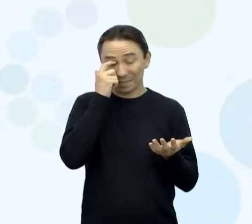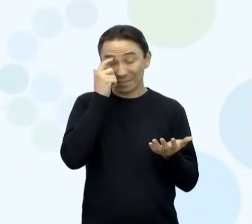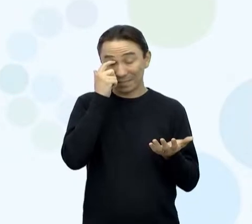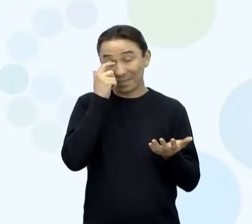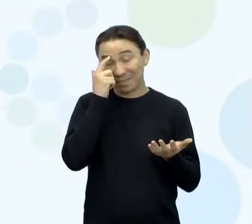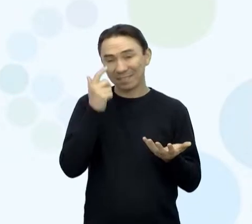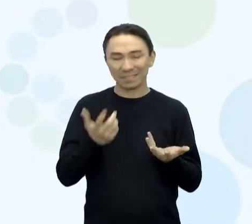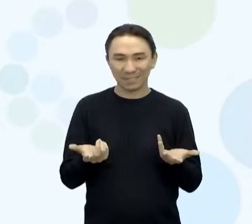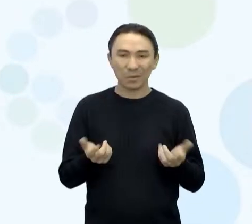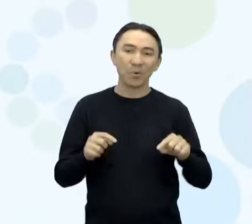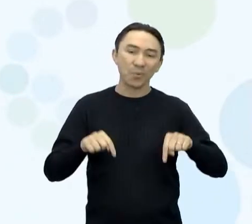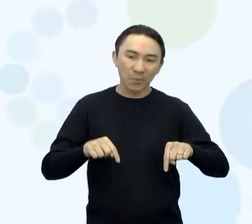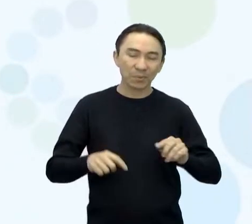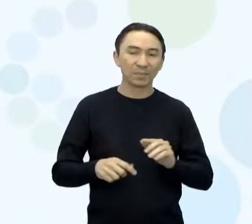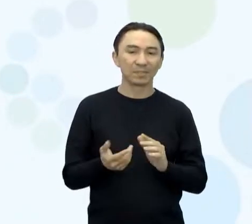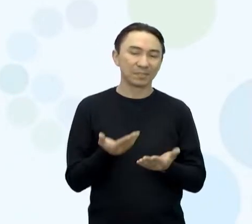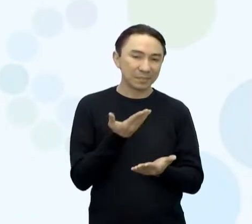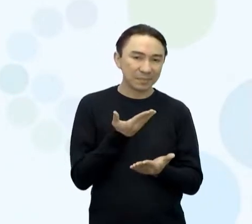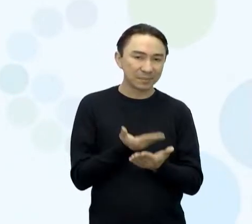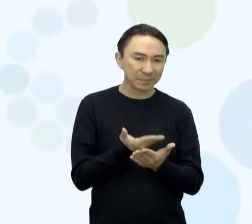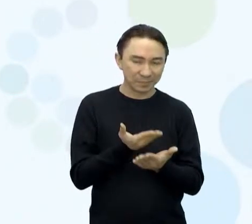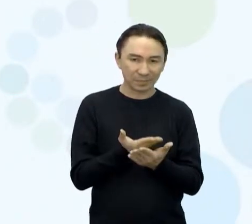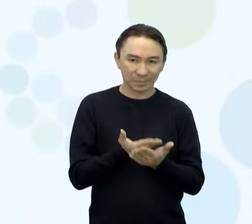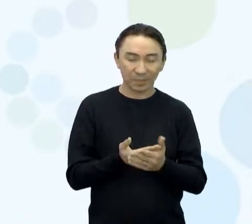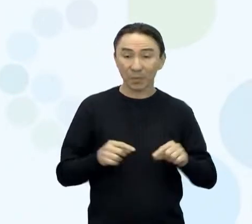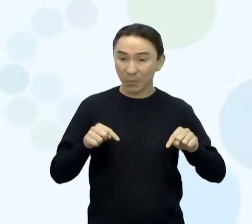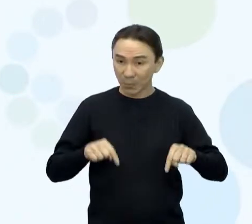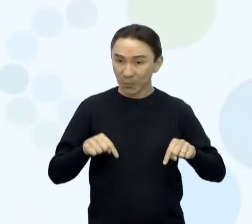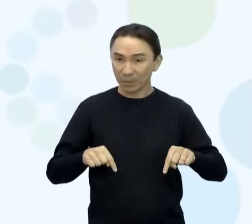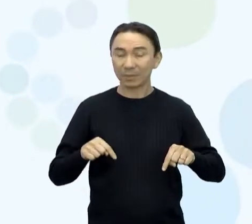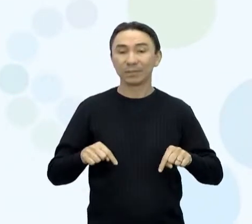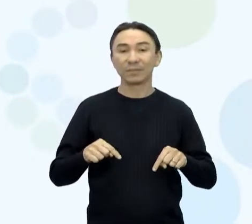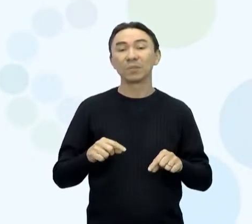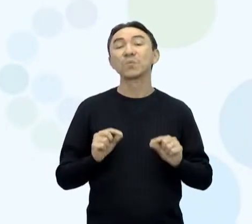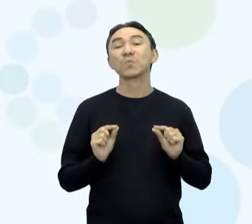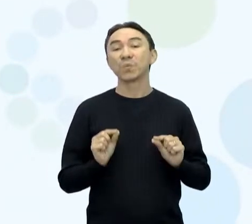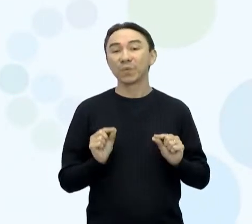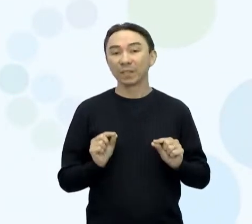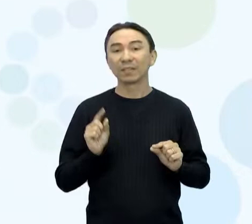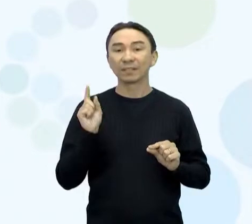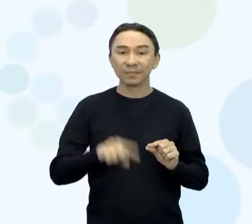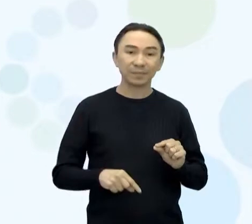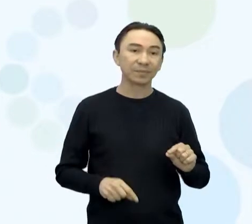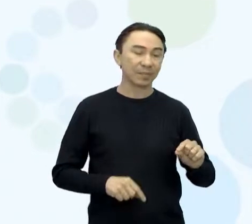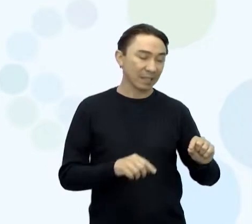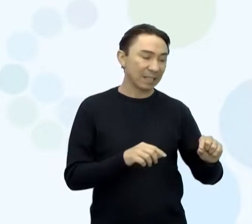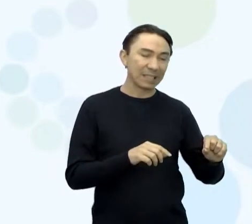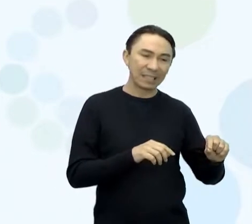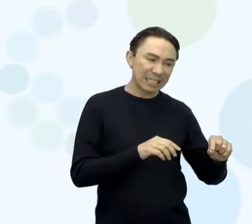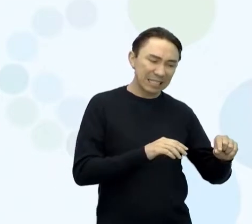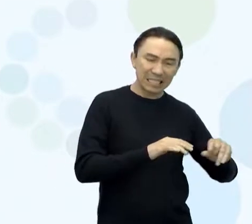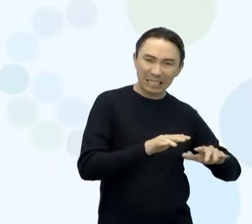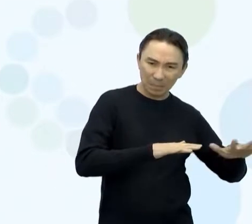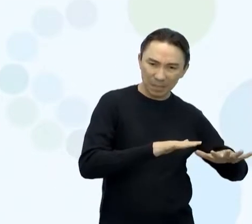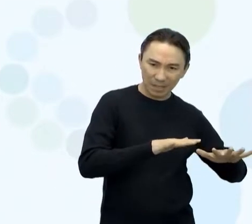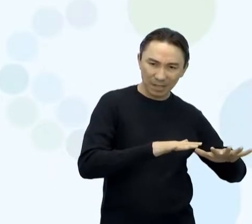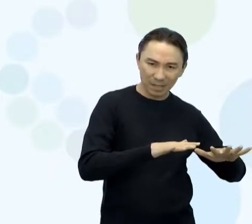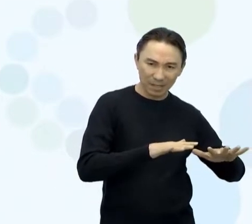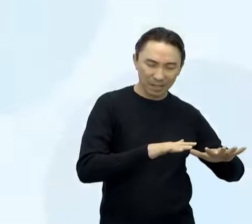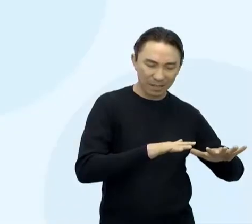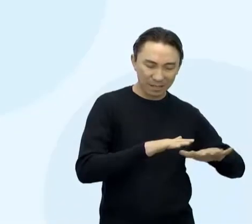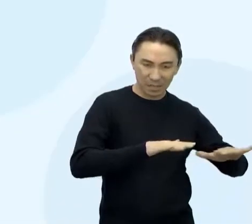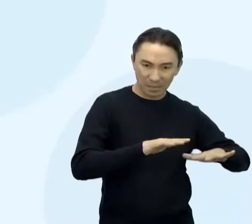na atividade de hoje, na nossa conversa, na aula de hoje, da dinâmica ao equilíbrio. O que será que a gente vai tratar hoje,